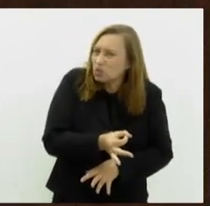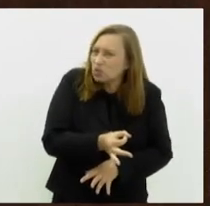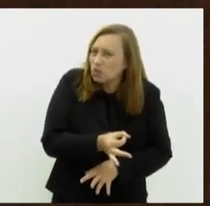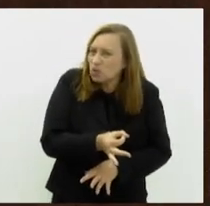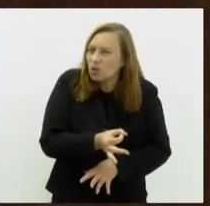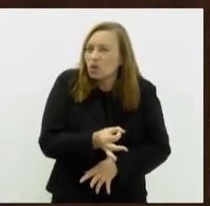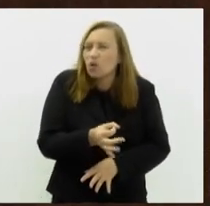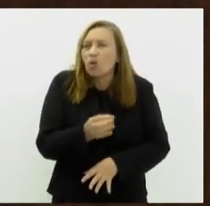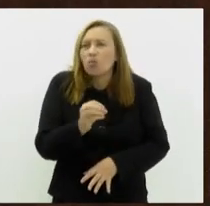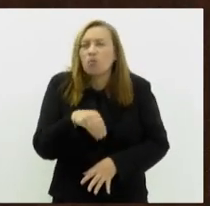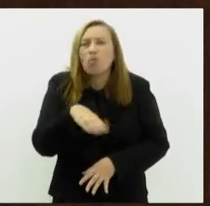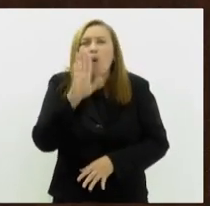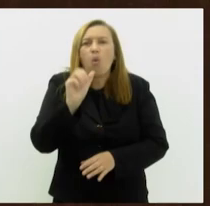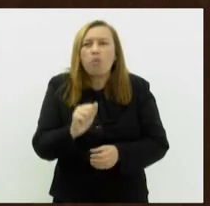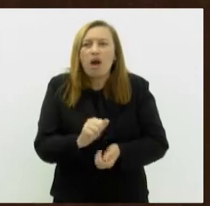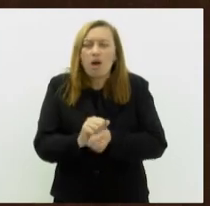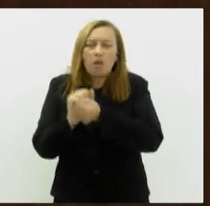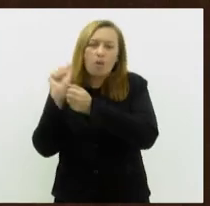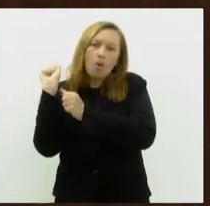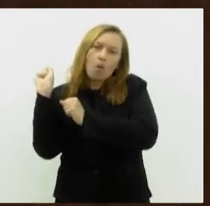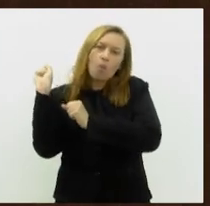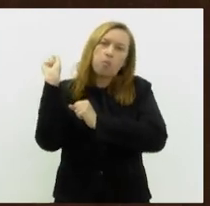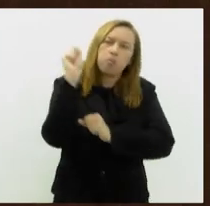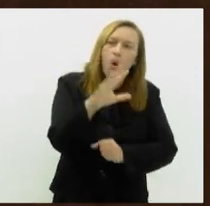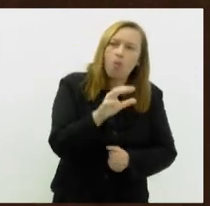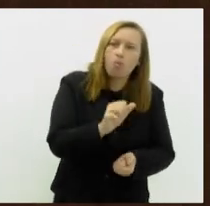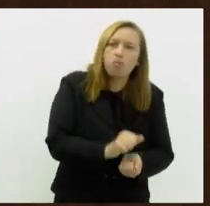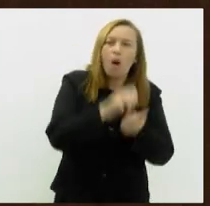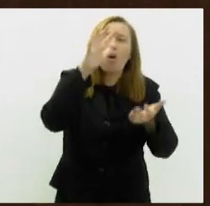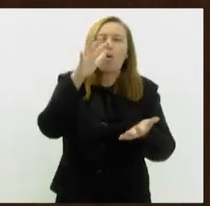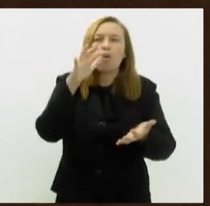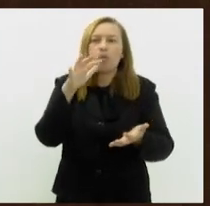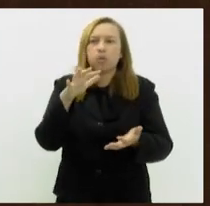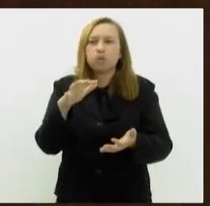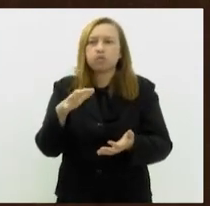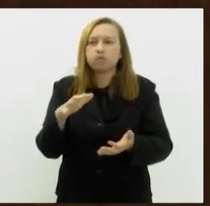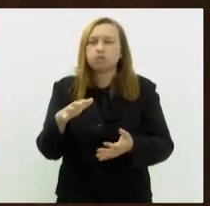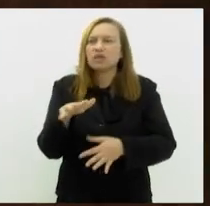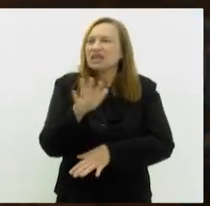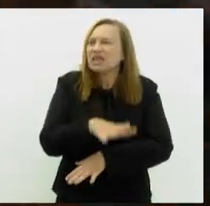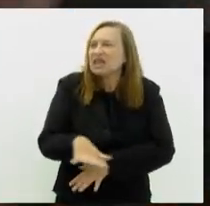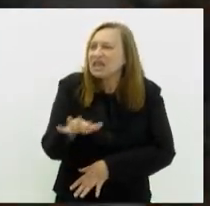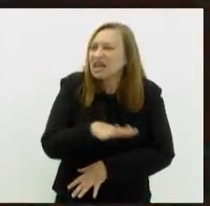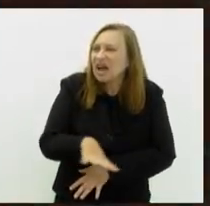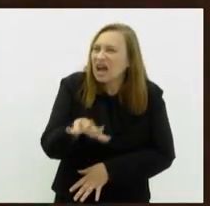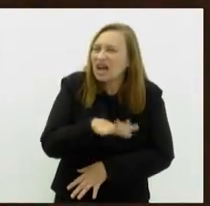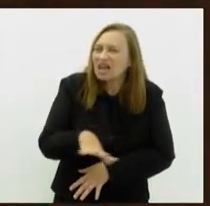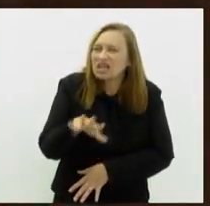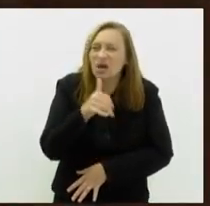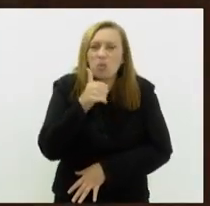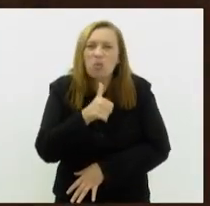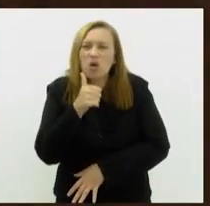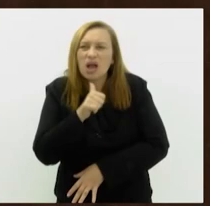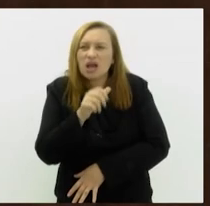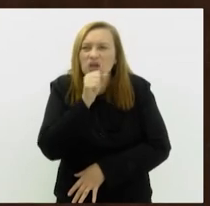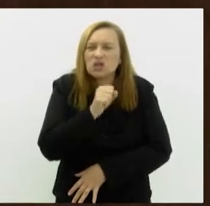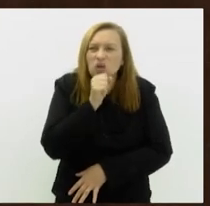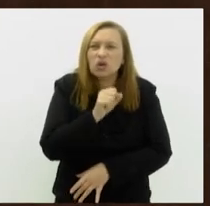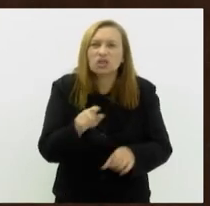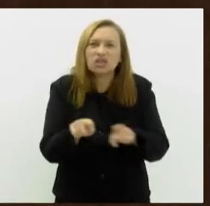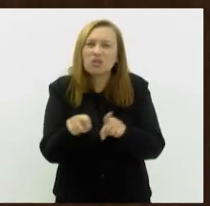jogar bomba na cabeça de crianças, de mulheres, de pessoas idosas, jogar bomba em cima de